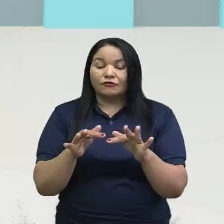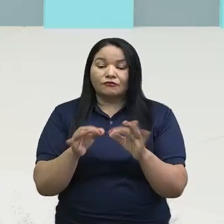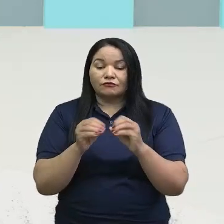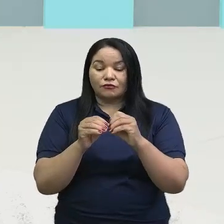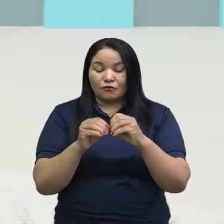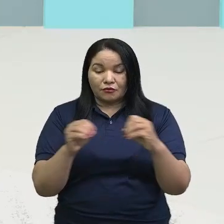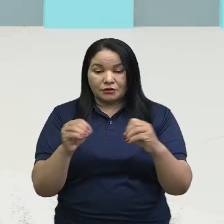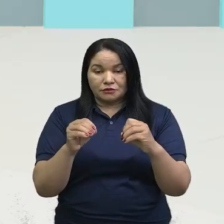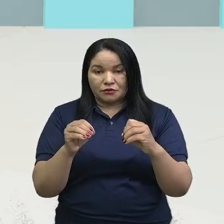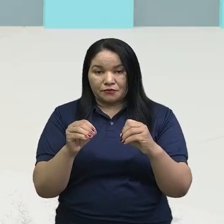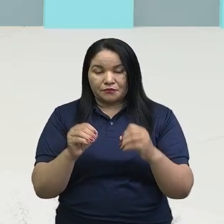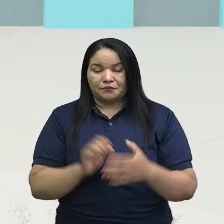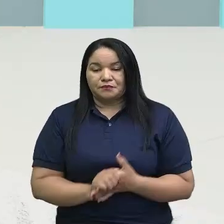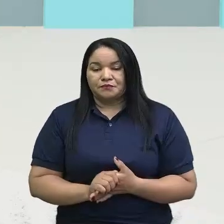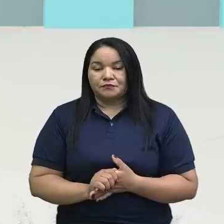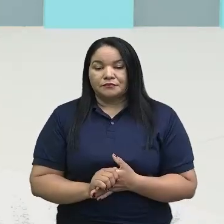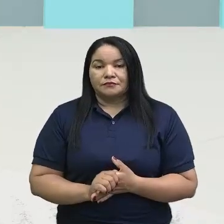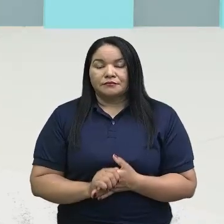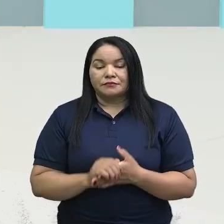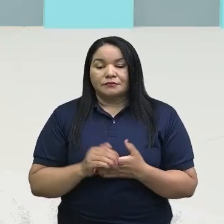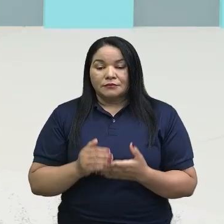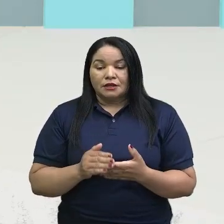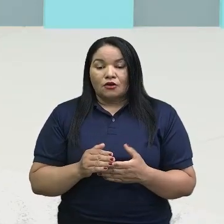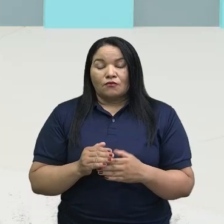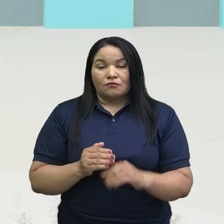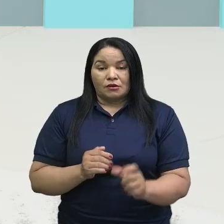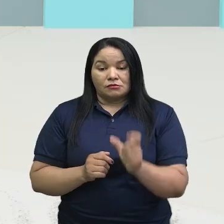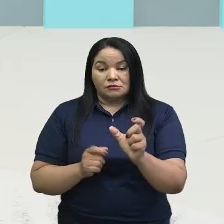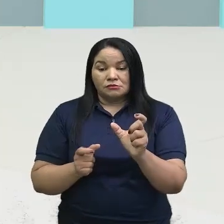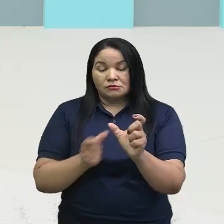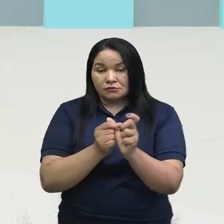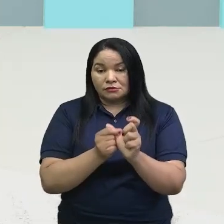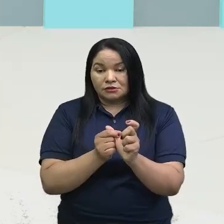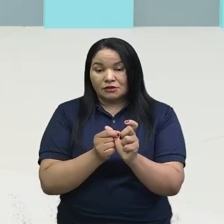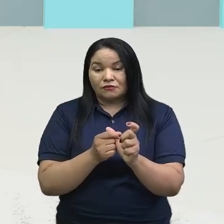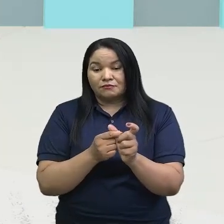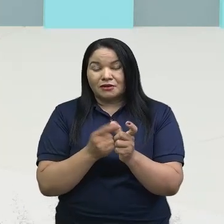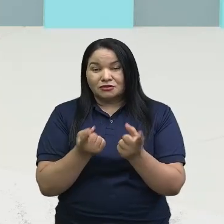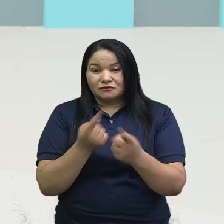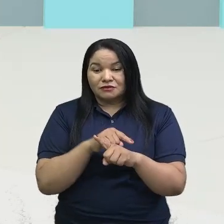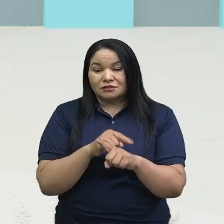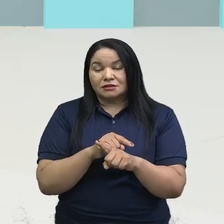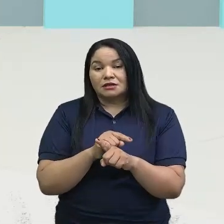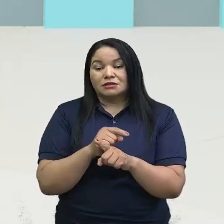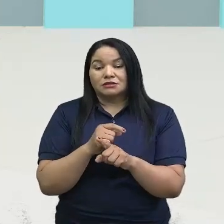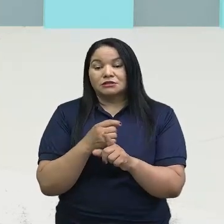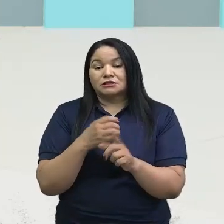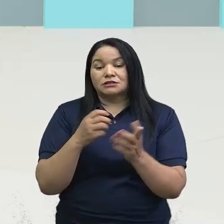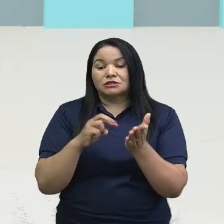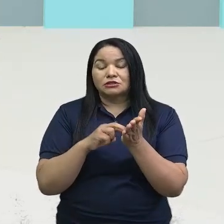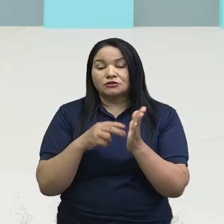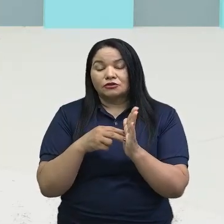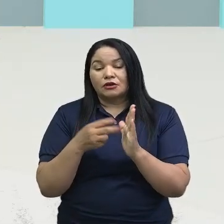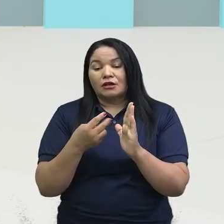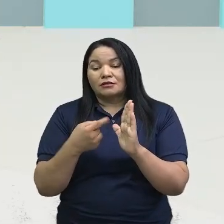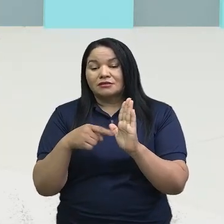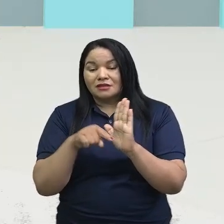oração. Então, a conjunção adversativa ela tem sentido negativo ao que está sendo dito na primeira